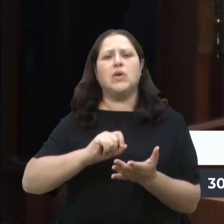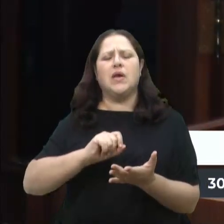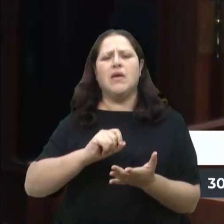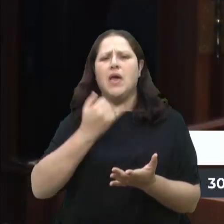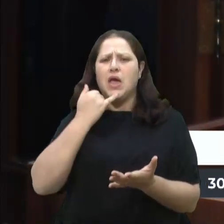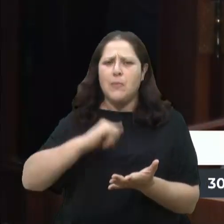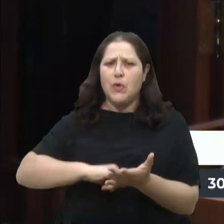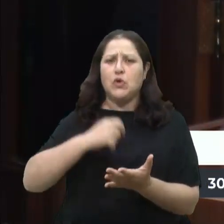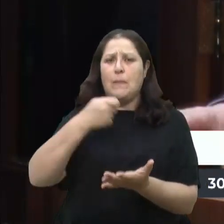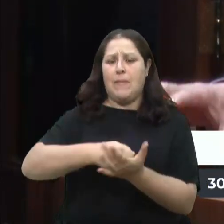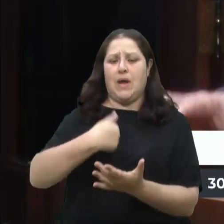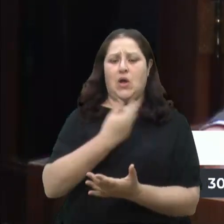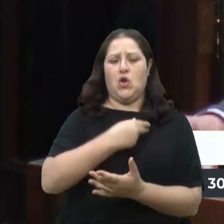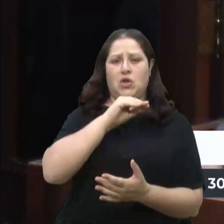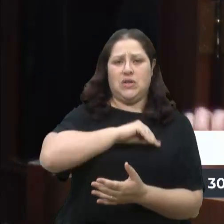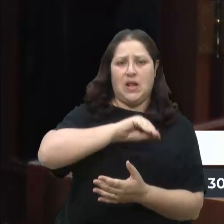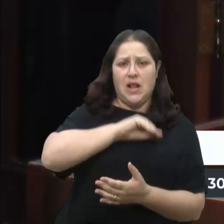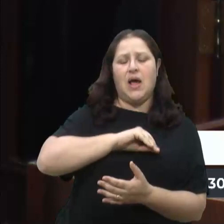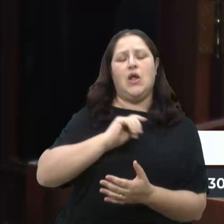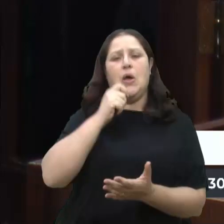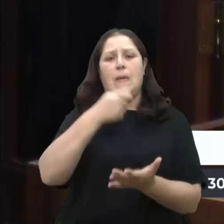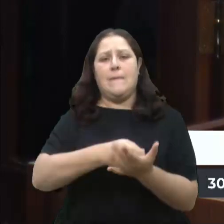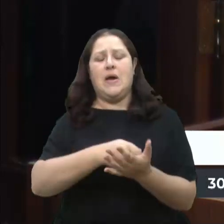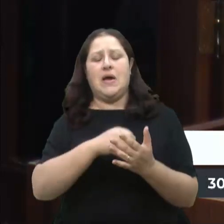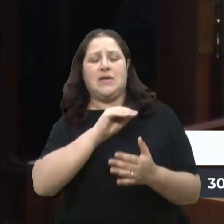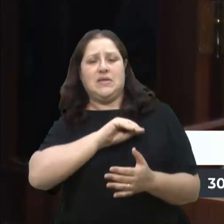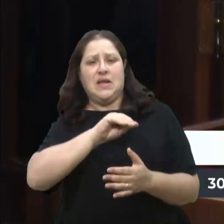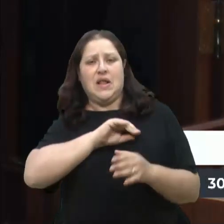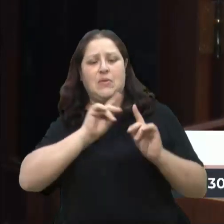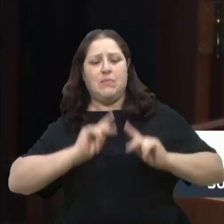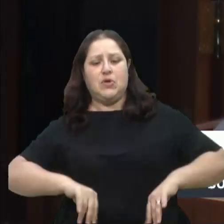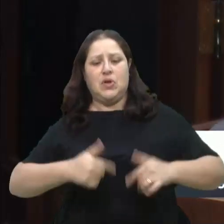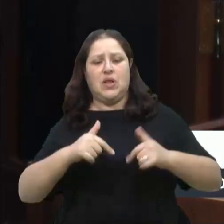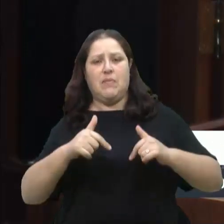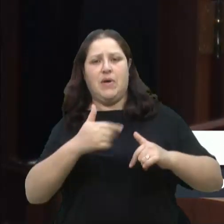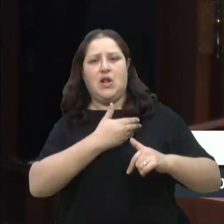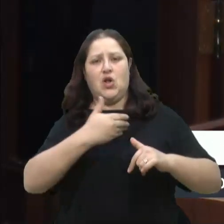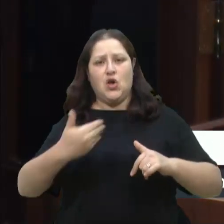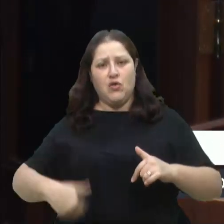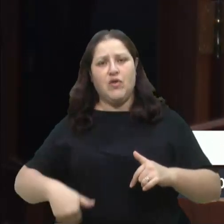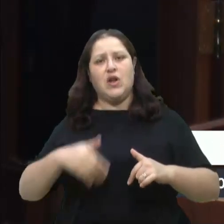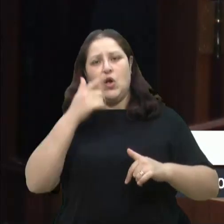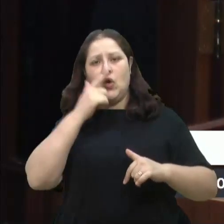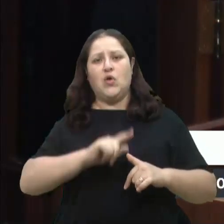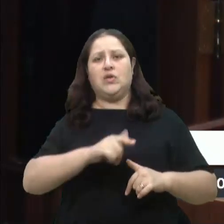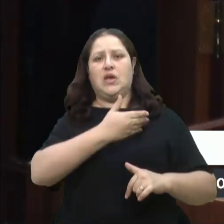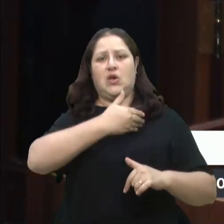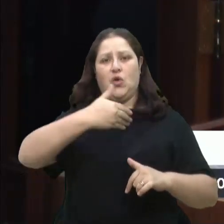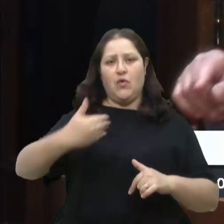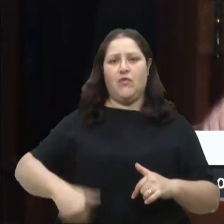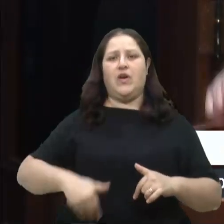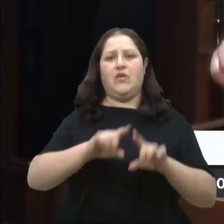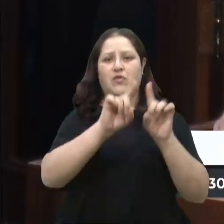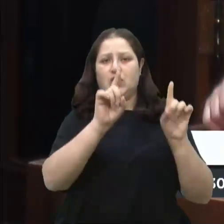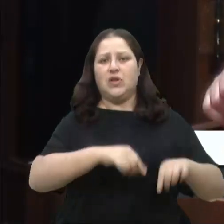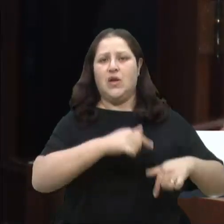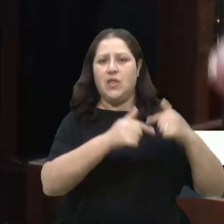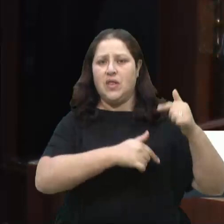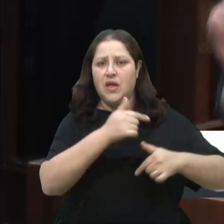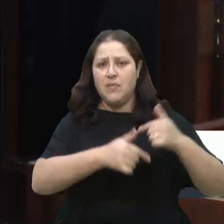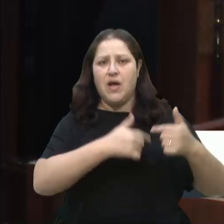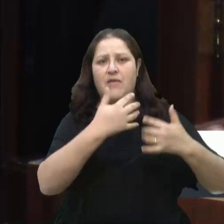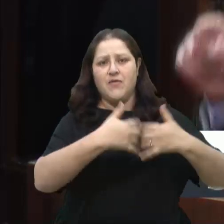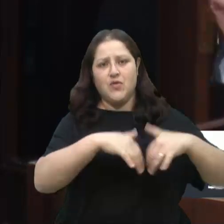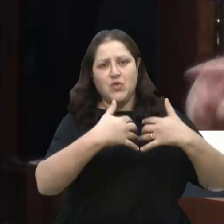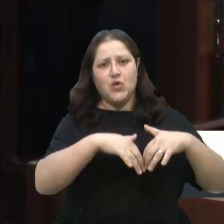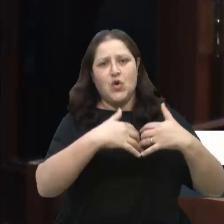salários, que pagam o salário do servidor público, que mantém a máquina pública brasileira funcionando e que paga principalmente